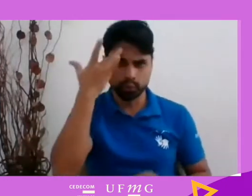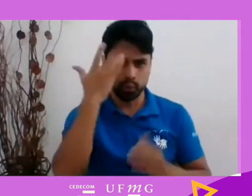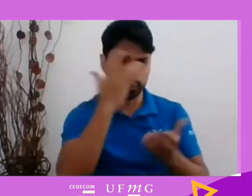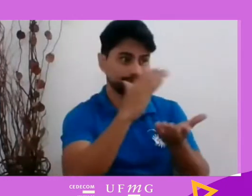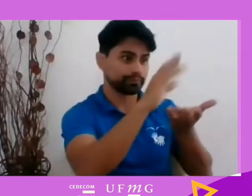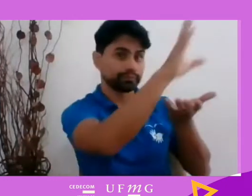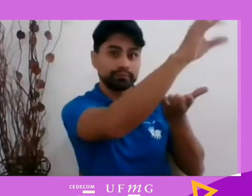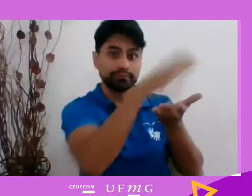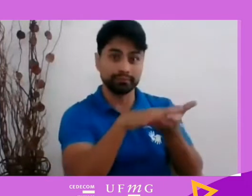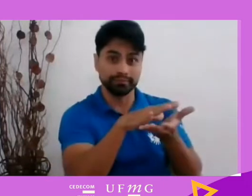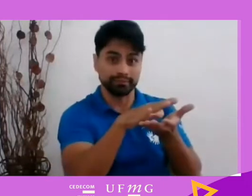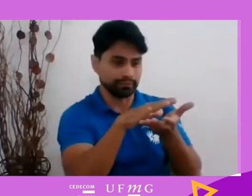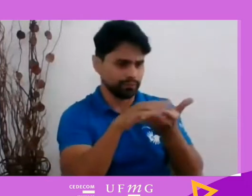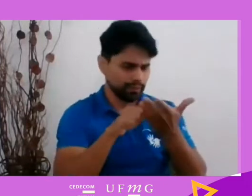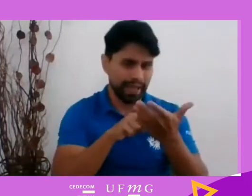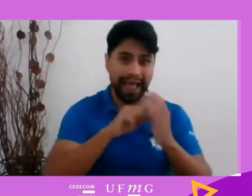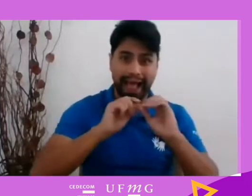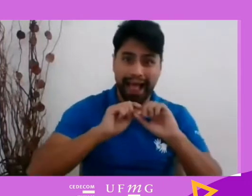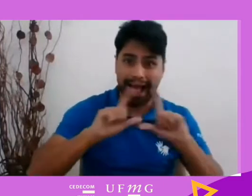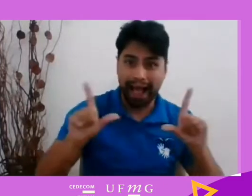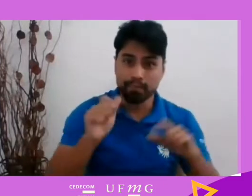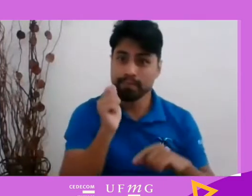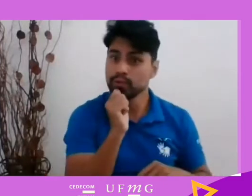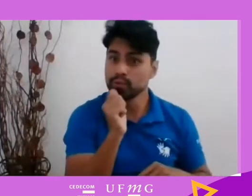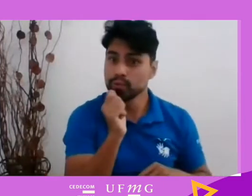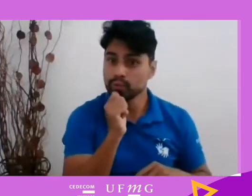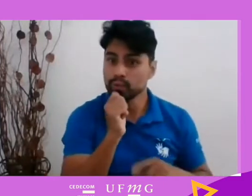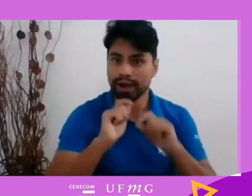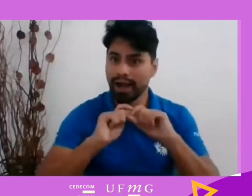abra e leia a informação antes de compartilhar.